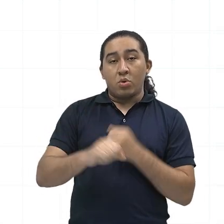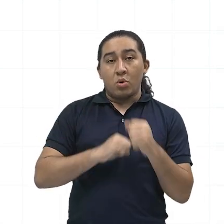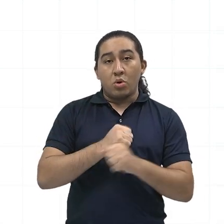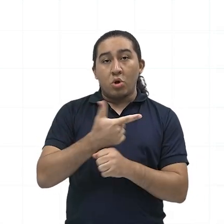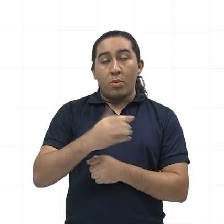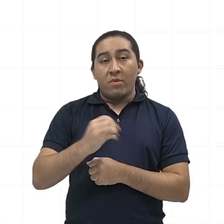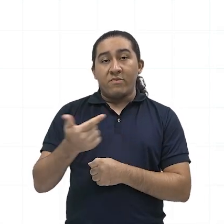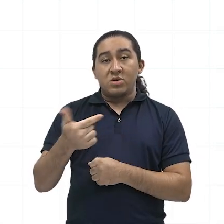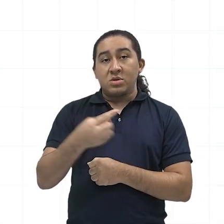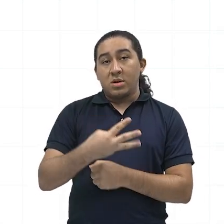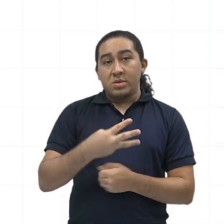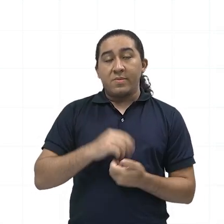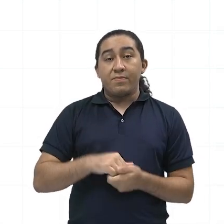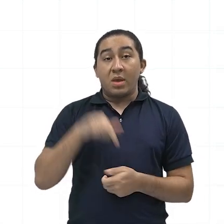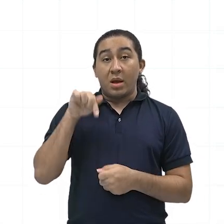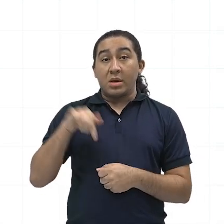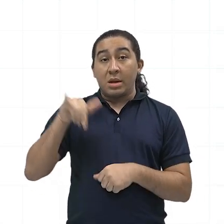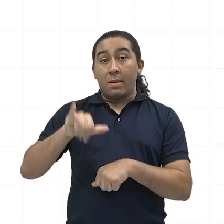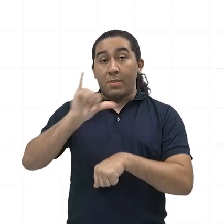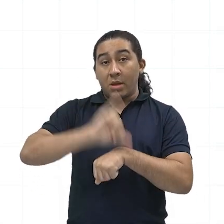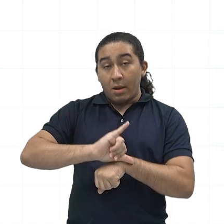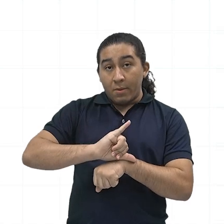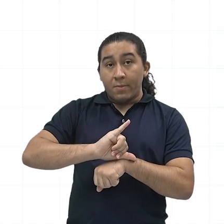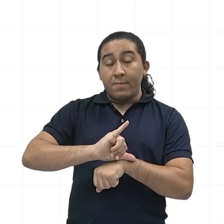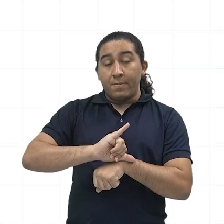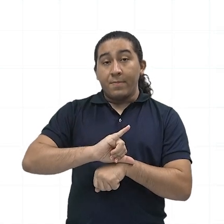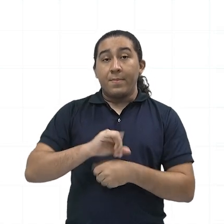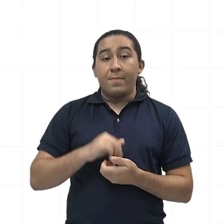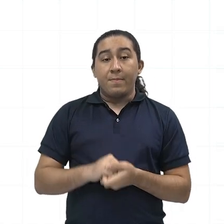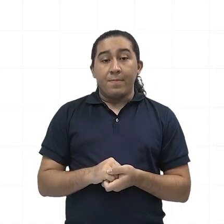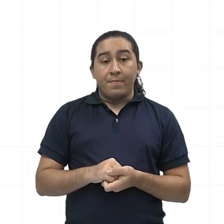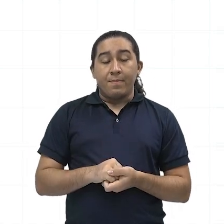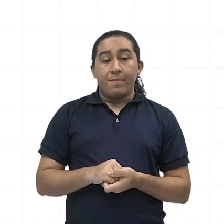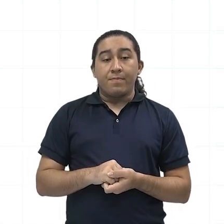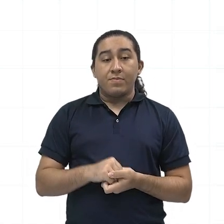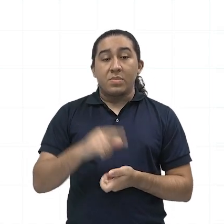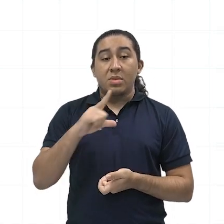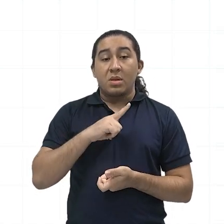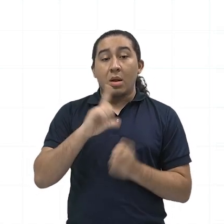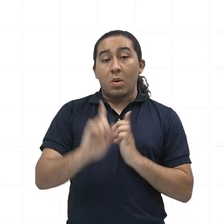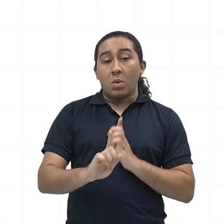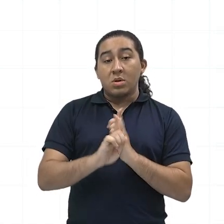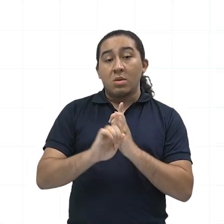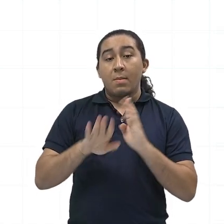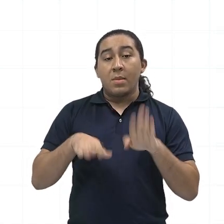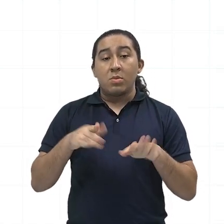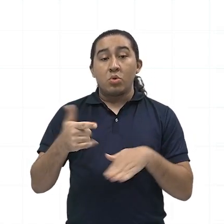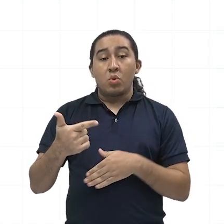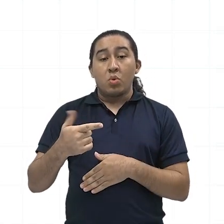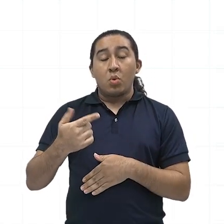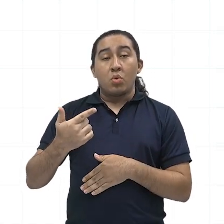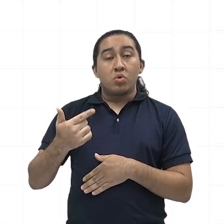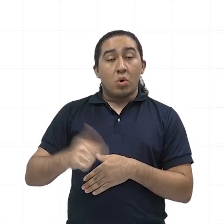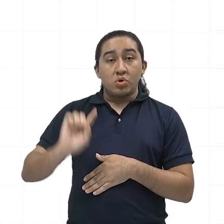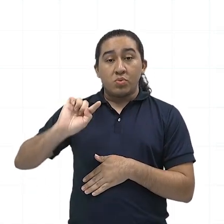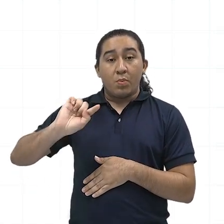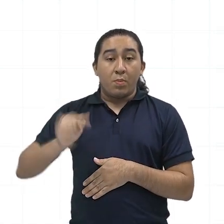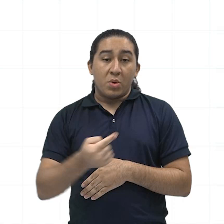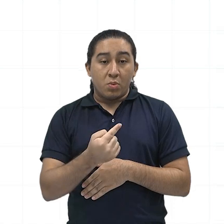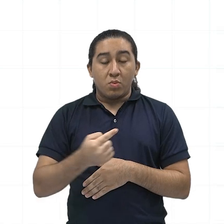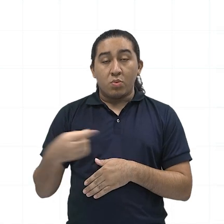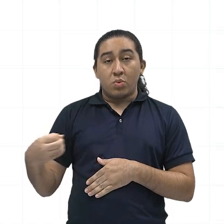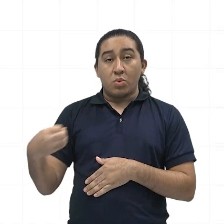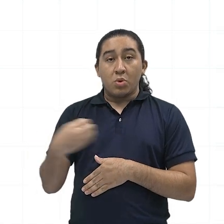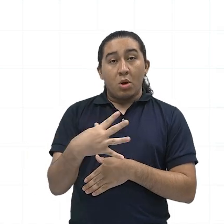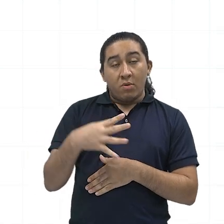informações. Em Manaus, especificamente, que é a capital do Amazonas, registrou-se cerca de 2.000 casos aí novos